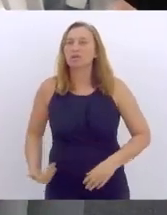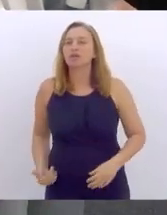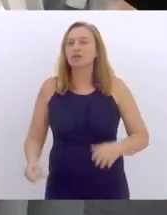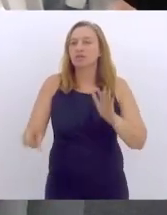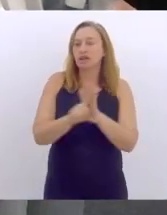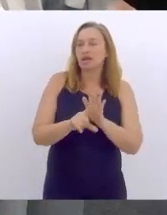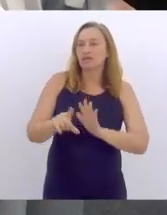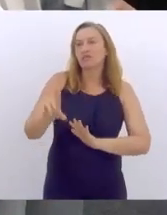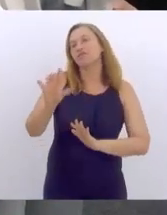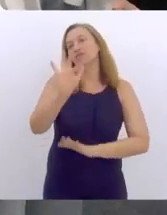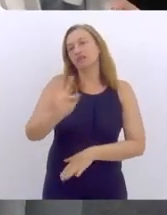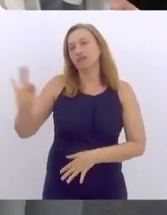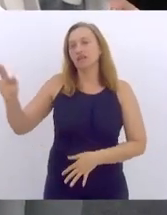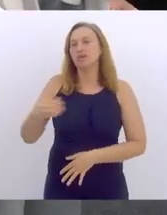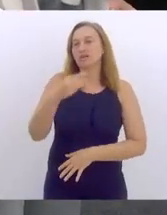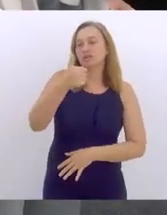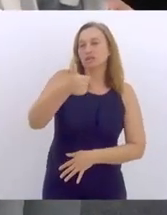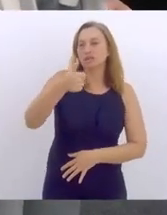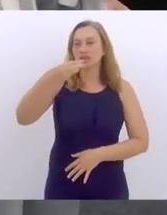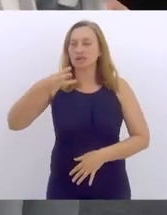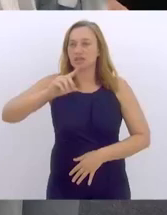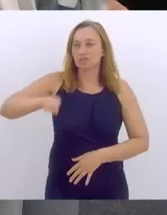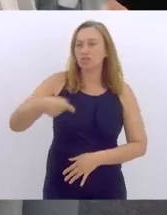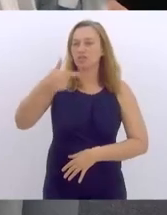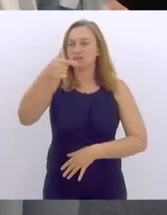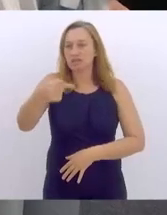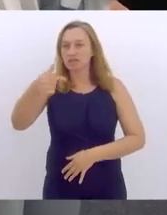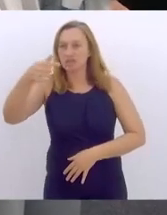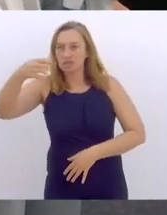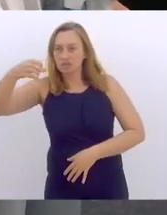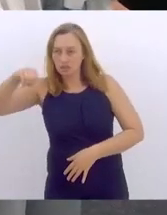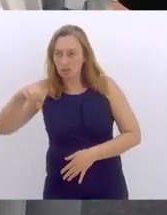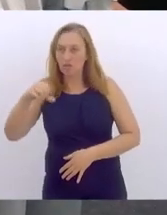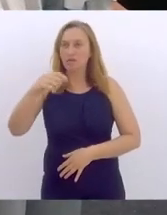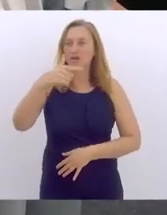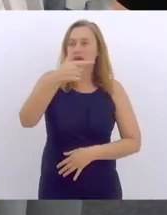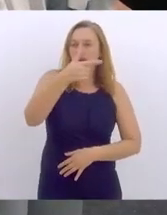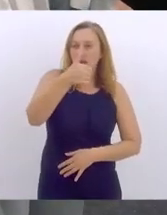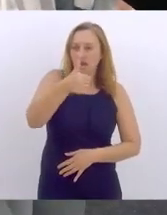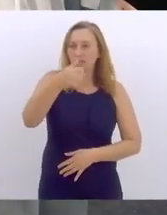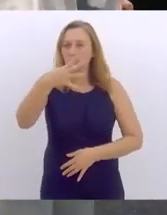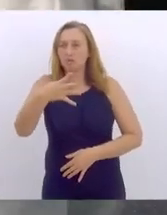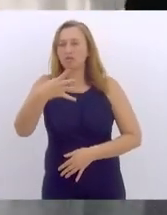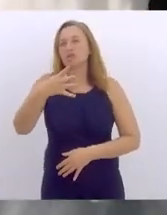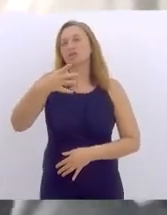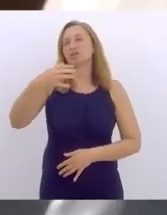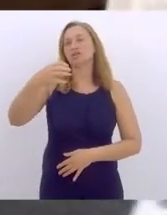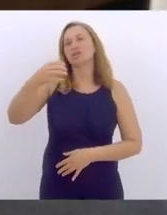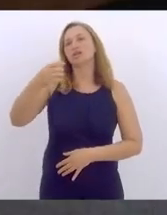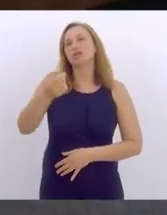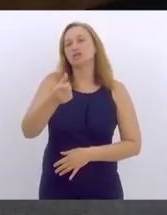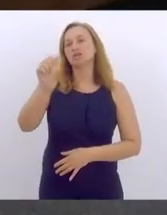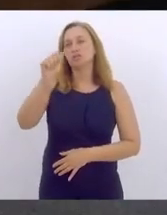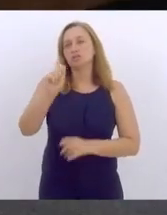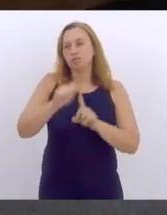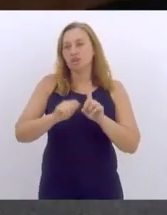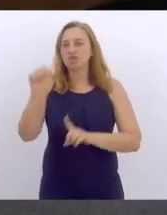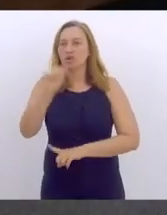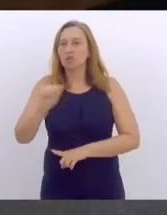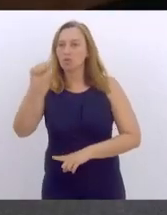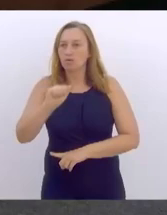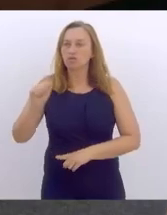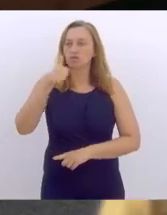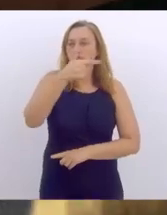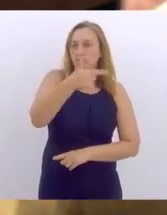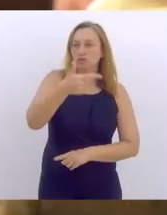Federal 13.709, de 14 de agosto de 28, de 14 de agosto